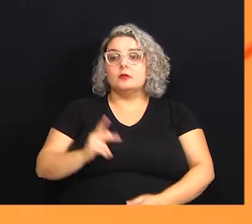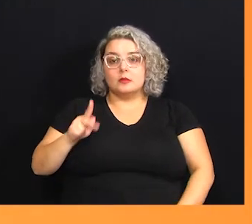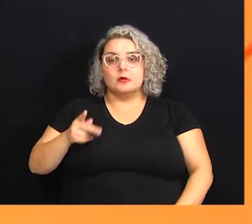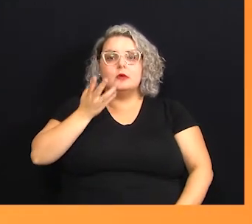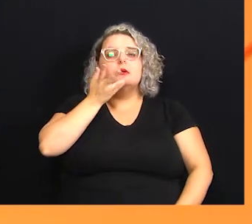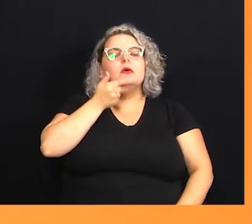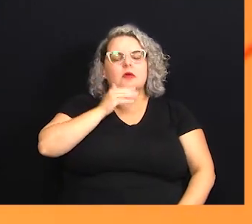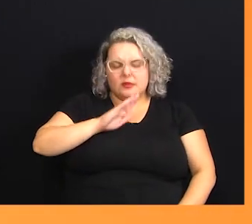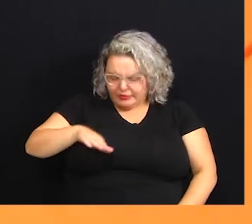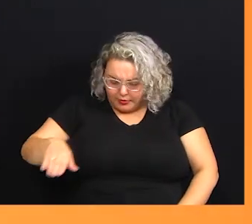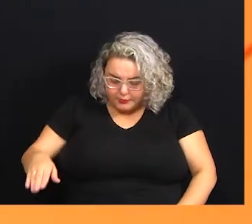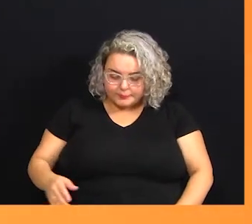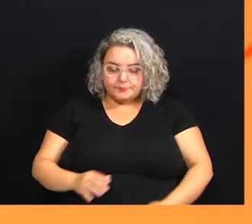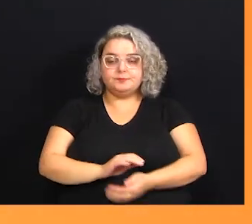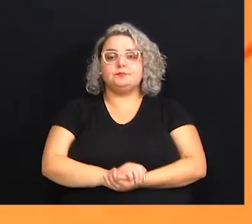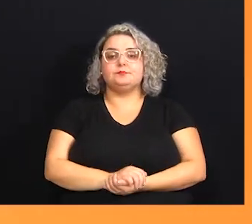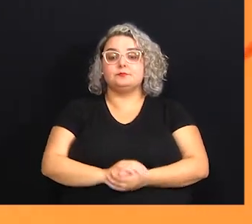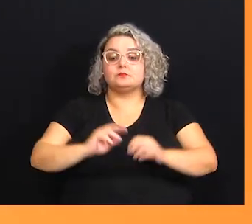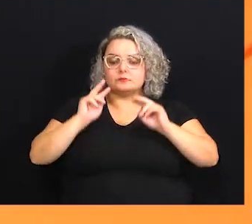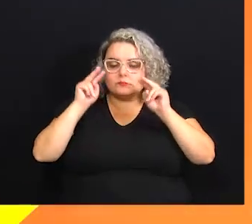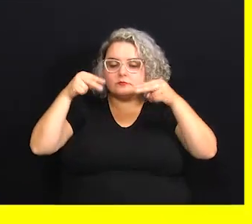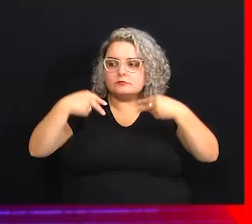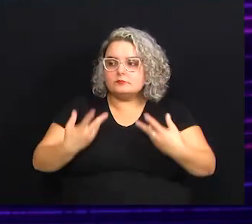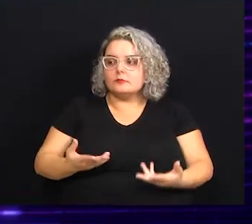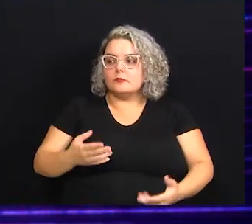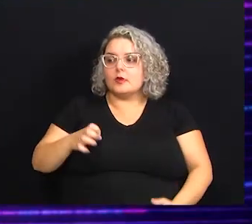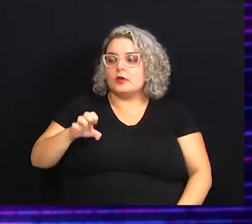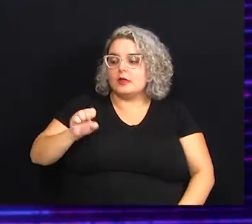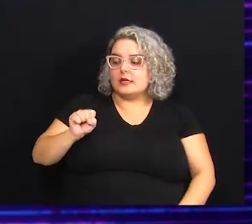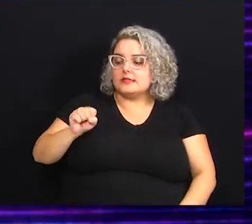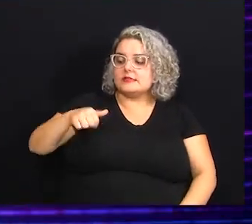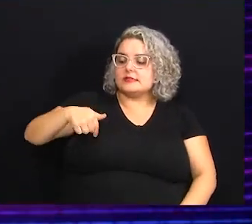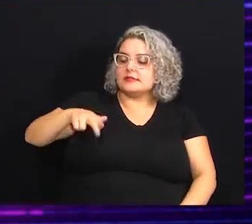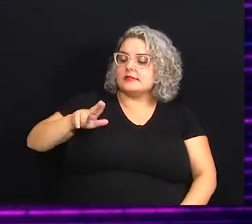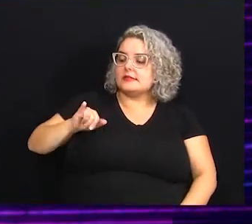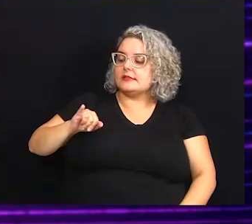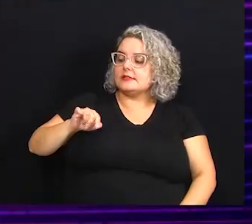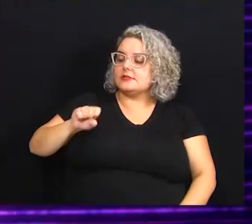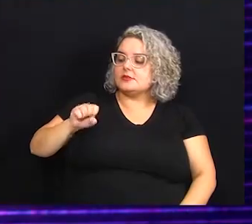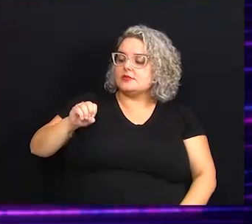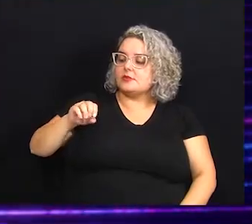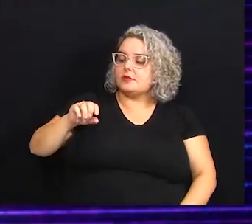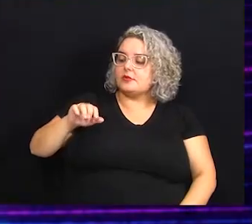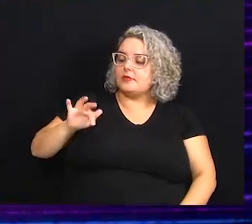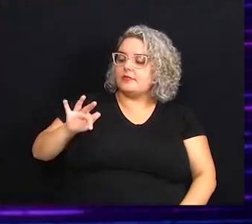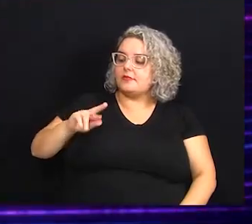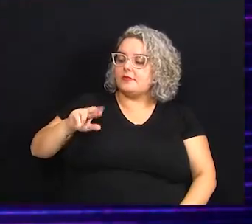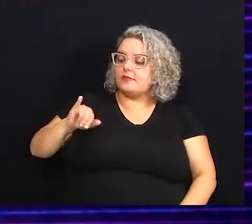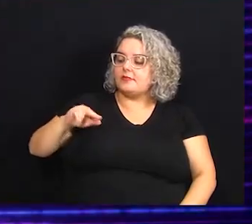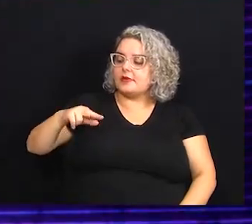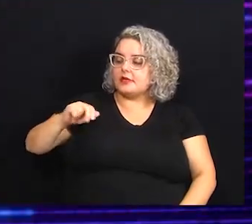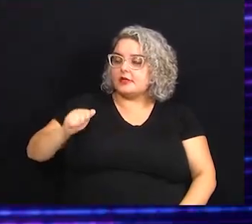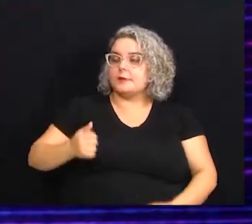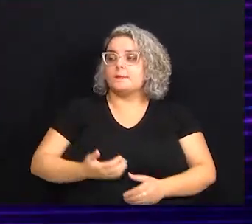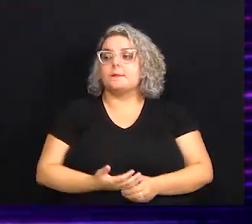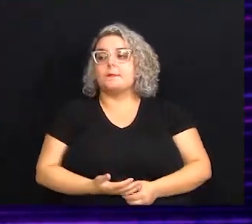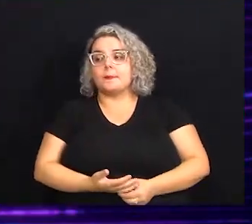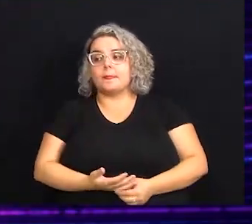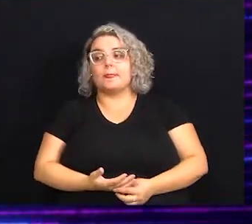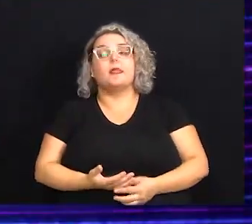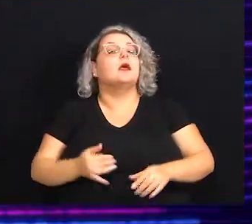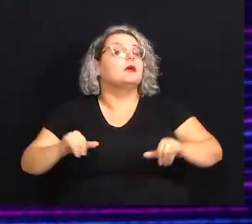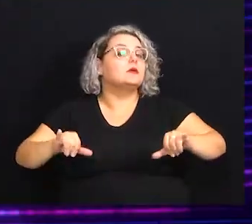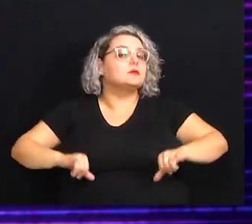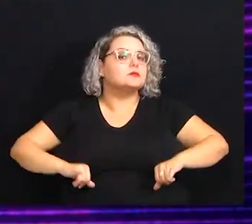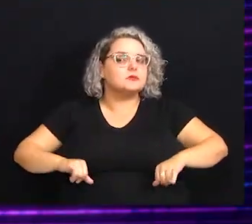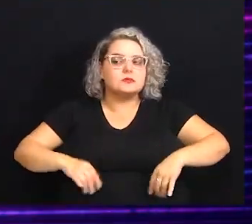professora infantil que se viu diagnosticada com esquizofrenia aos 22 anos de idade. Por causa disso, ela sofreu um ostracismo